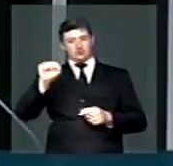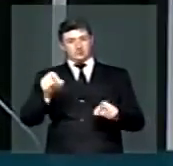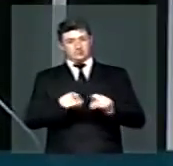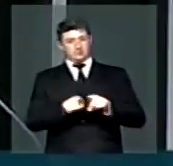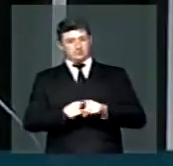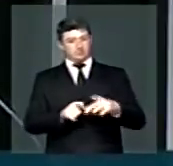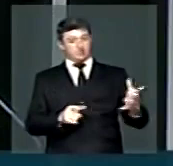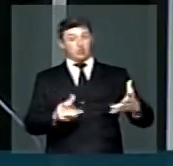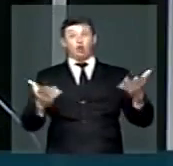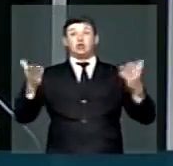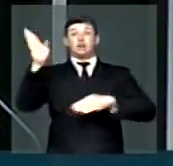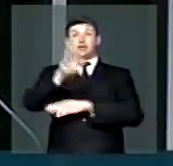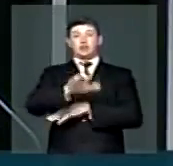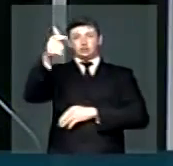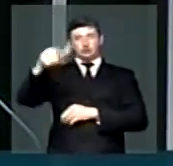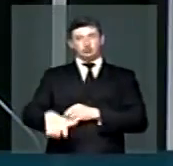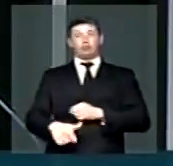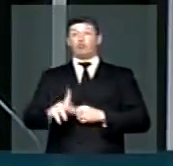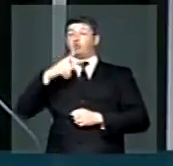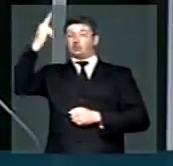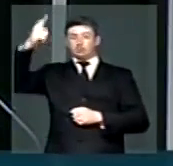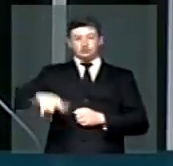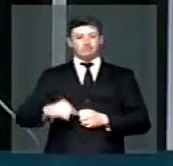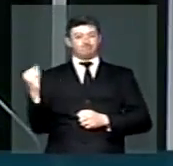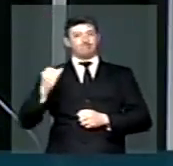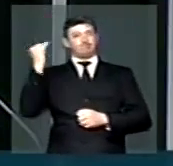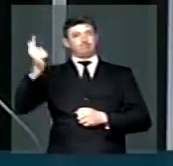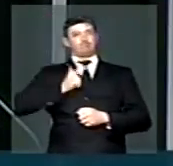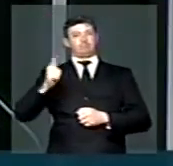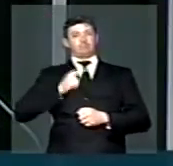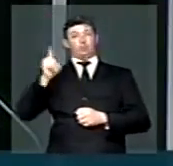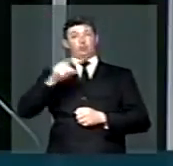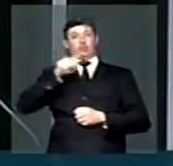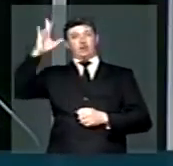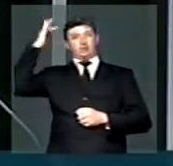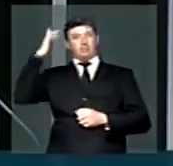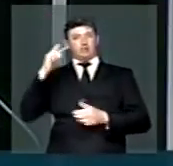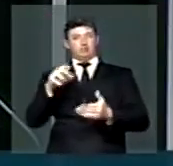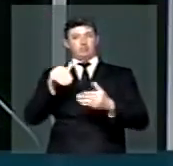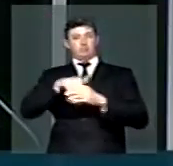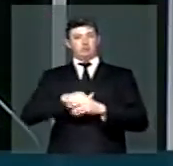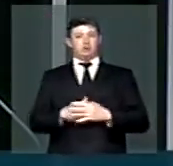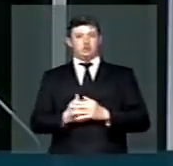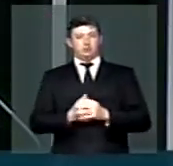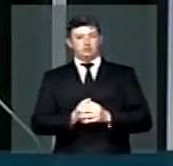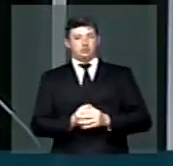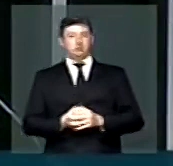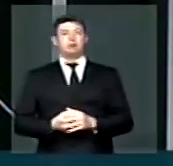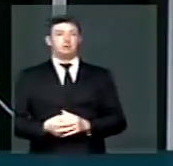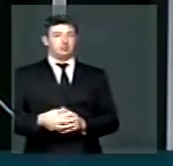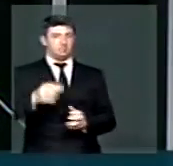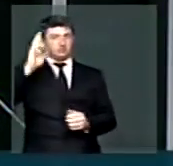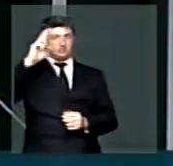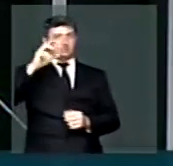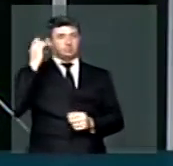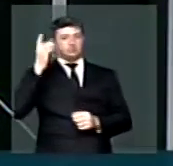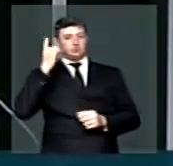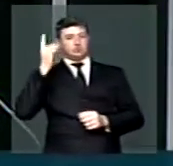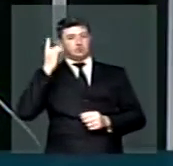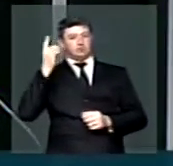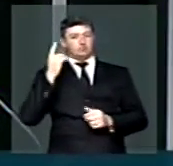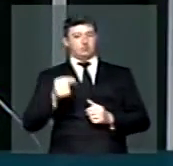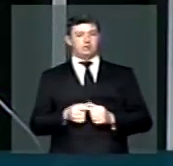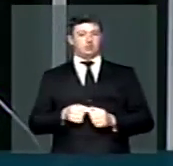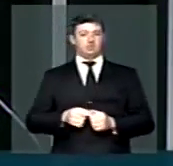nós estamos de novo enfatizando a importância do veto amanhã, deputado Francisco. Vossa Excelência que